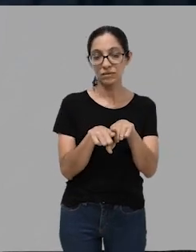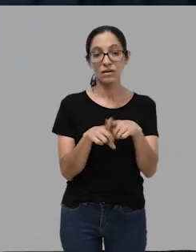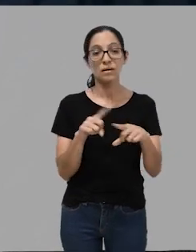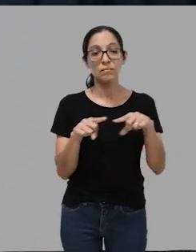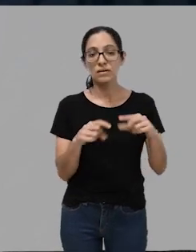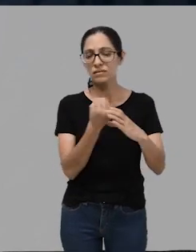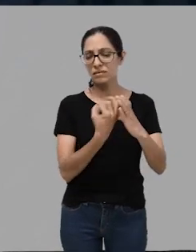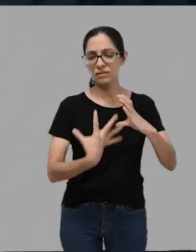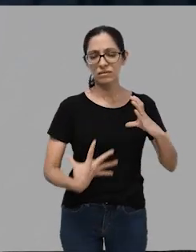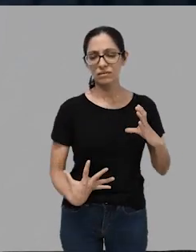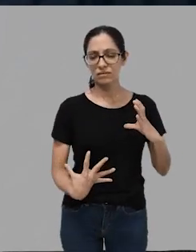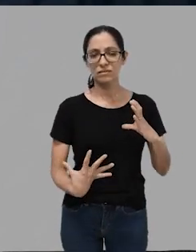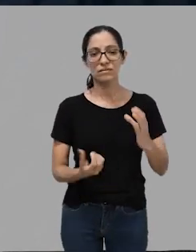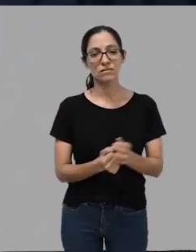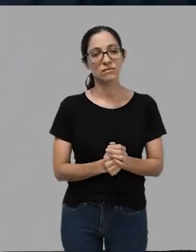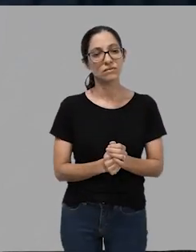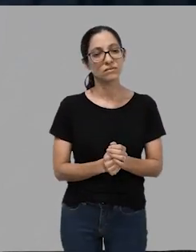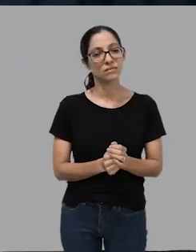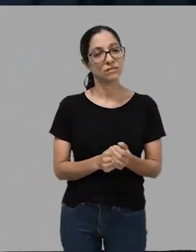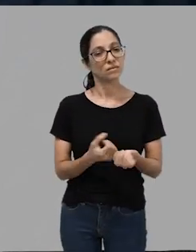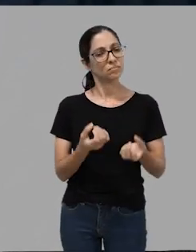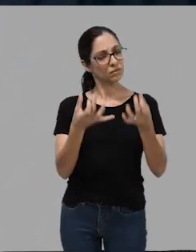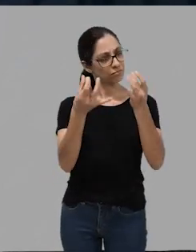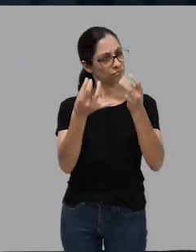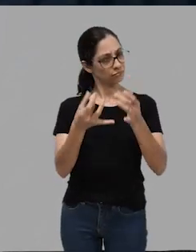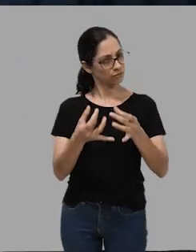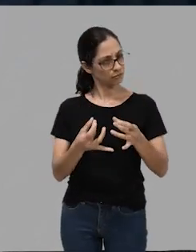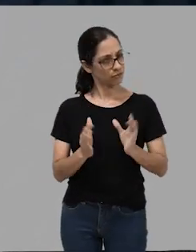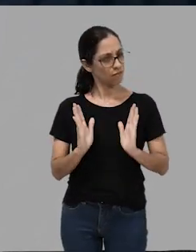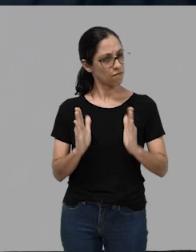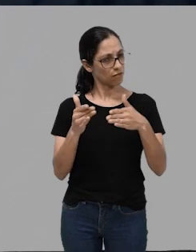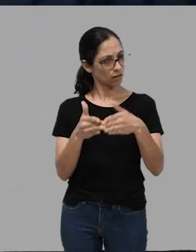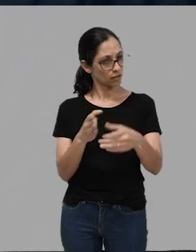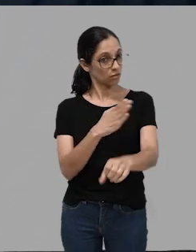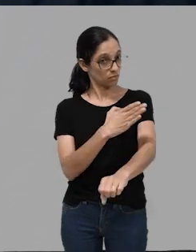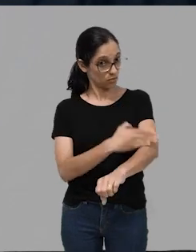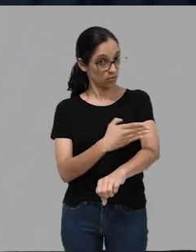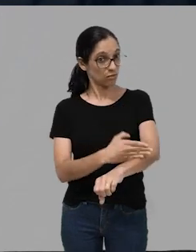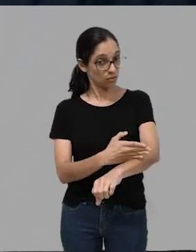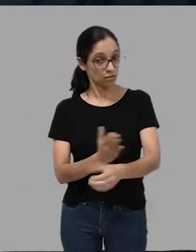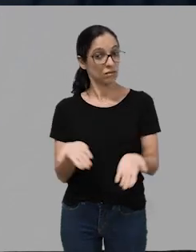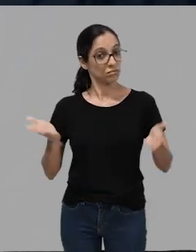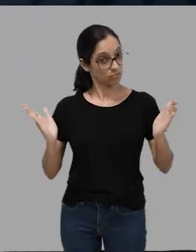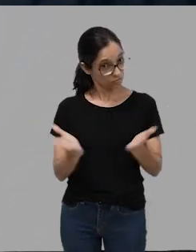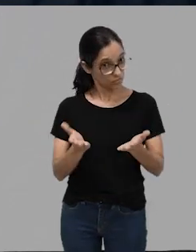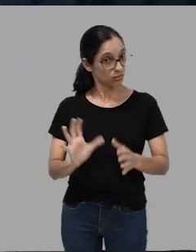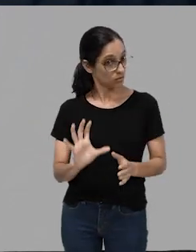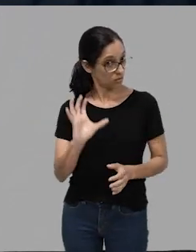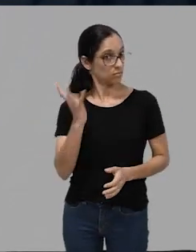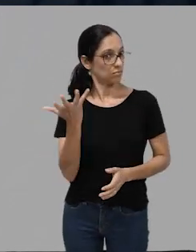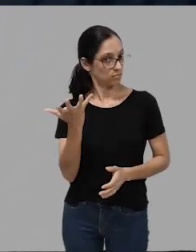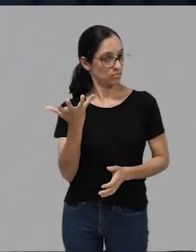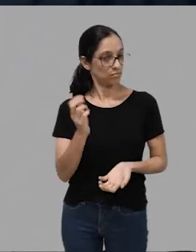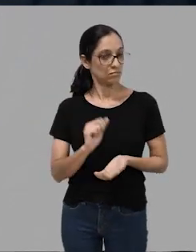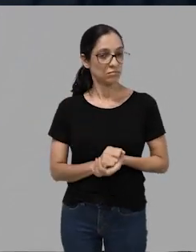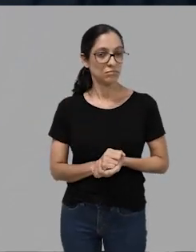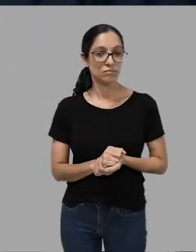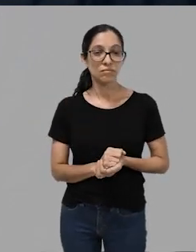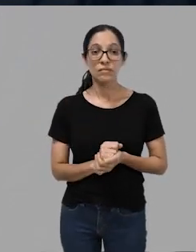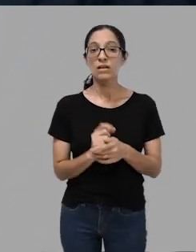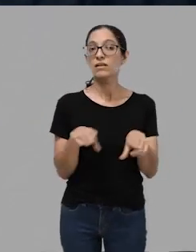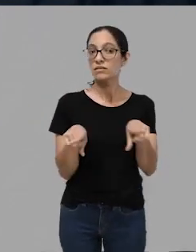características é bem peculiares aquela época Ainda estão presentes nos dias de hoje